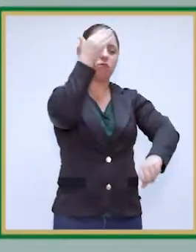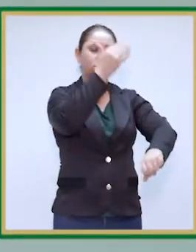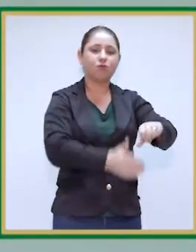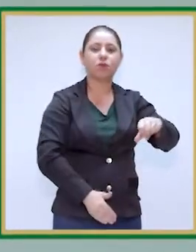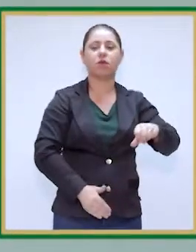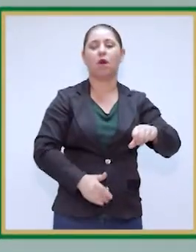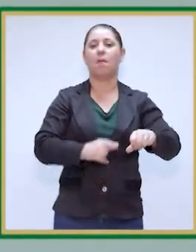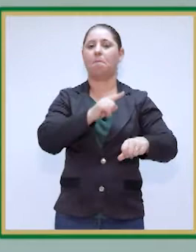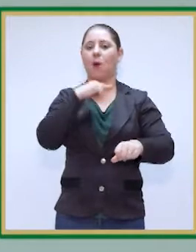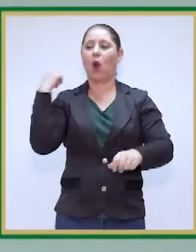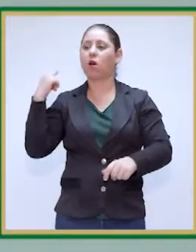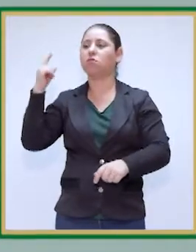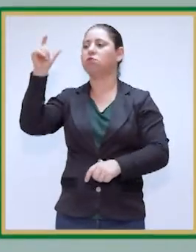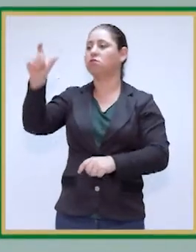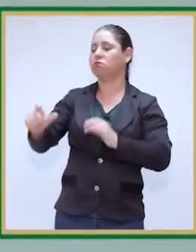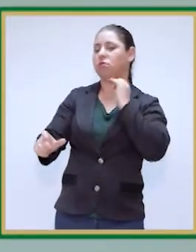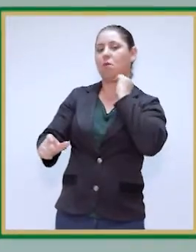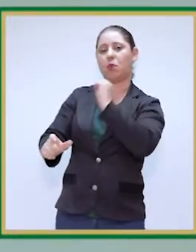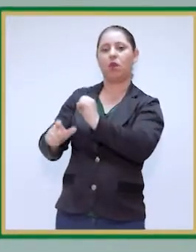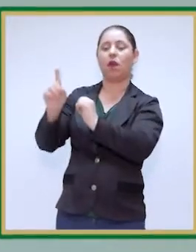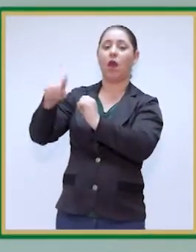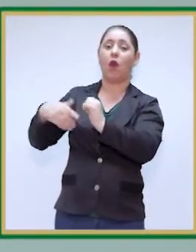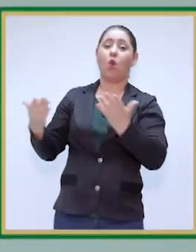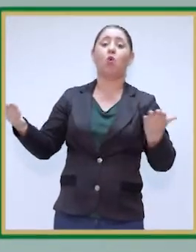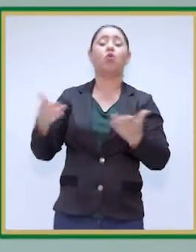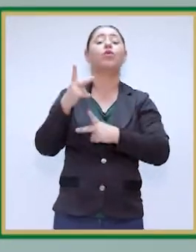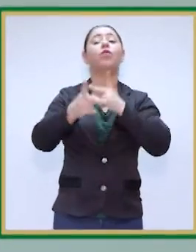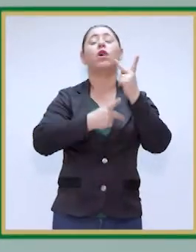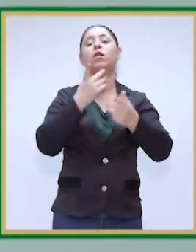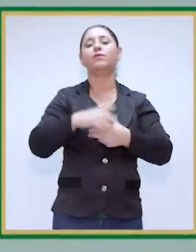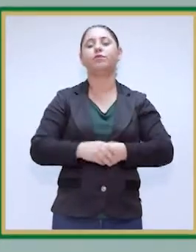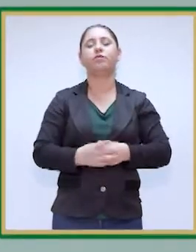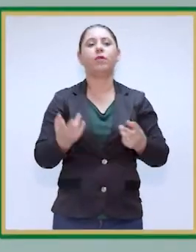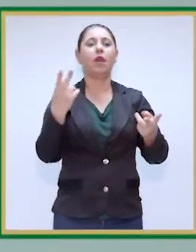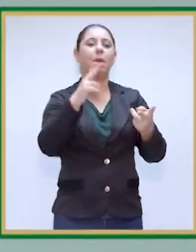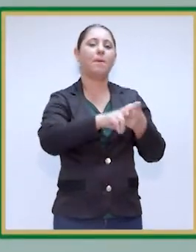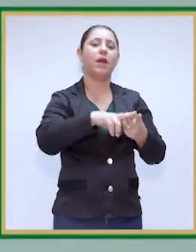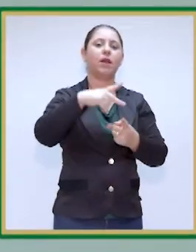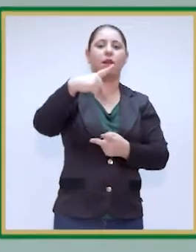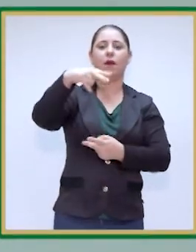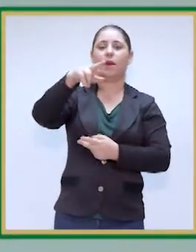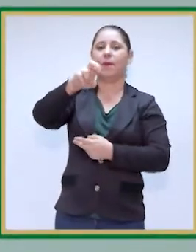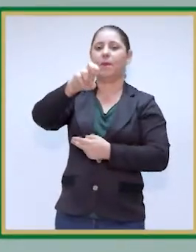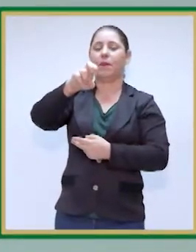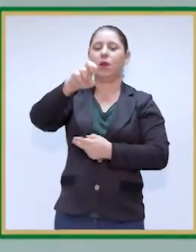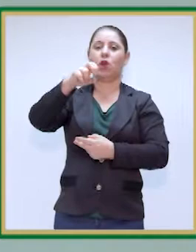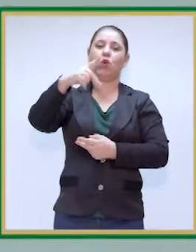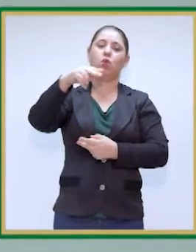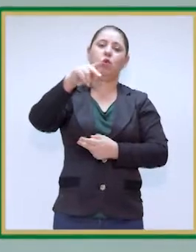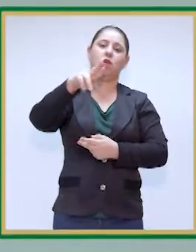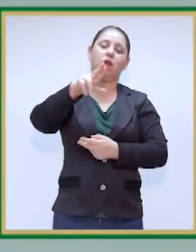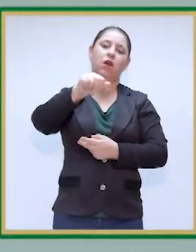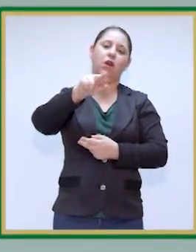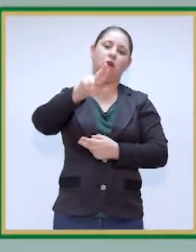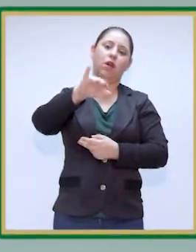mão. Matava, era morta. A lei de Moisés. E hoje a gente fala do quê? De pena pecuniária, de pena alternativa,